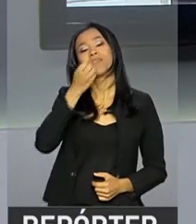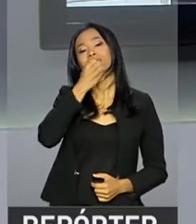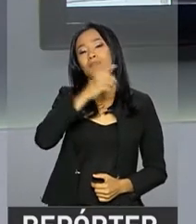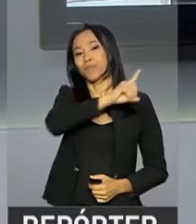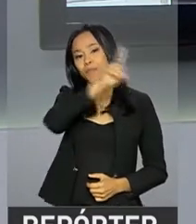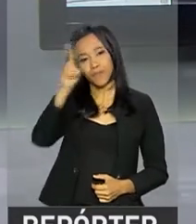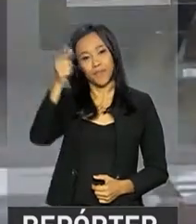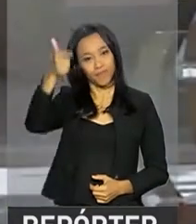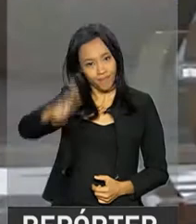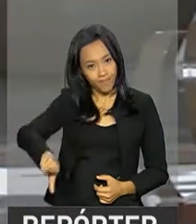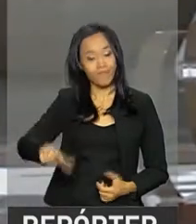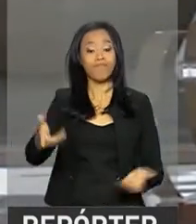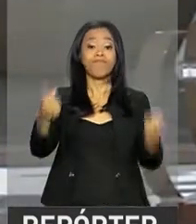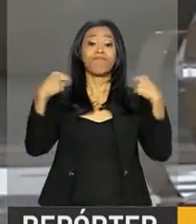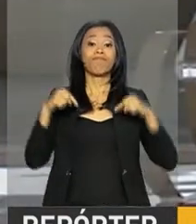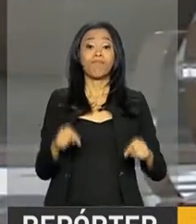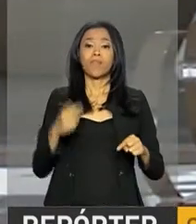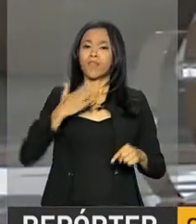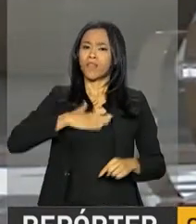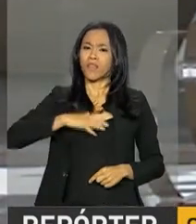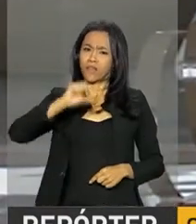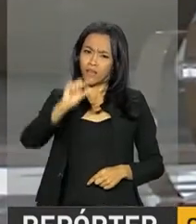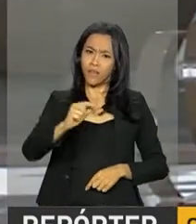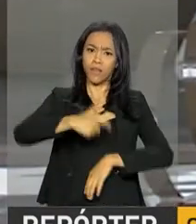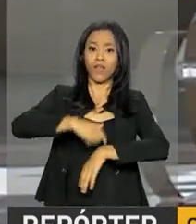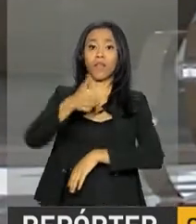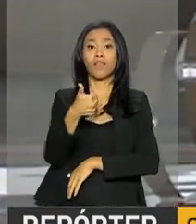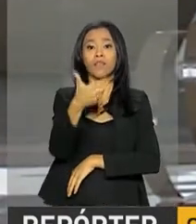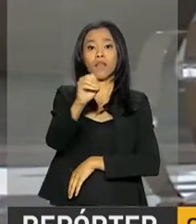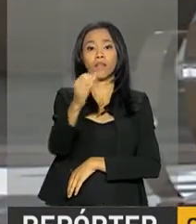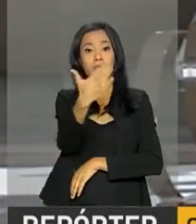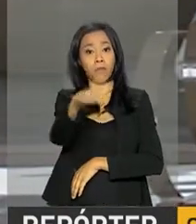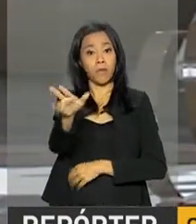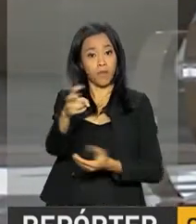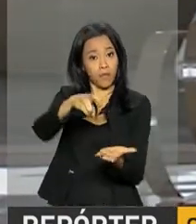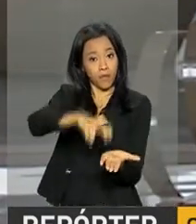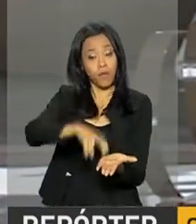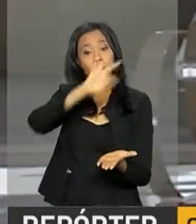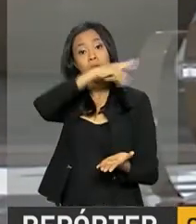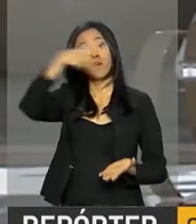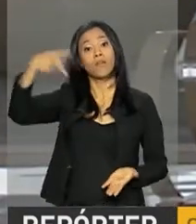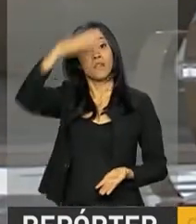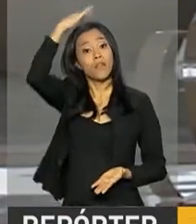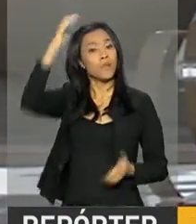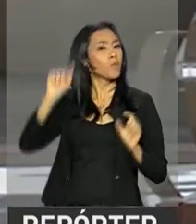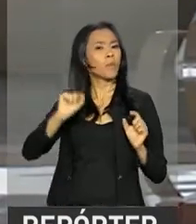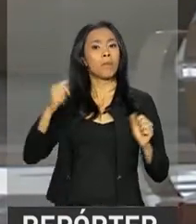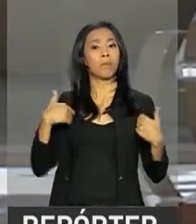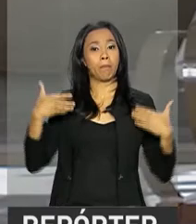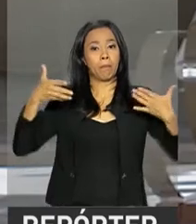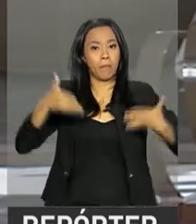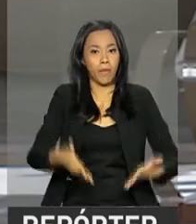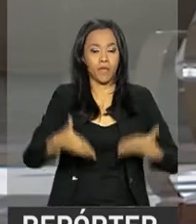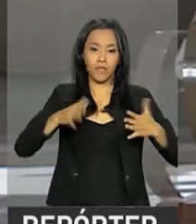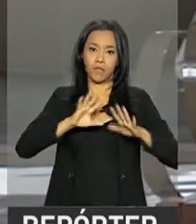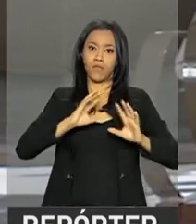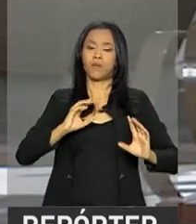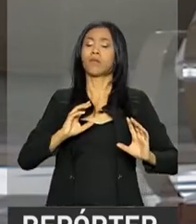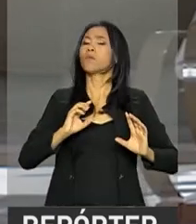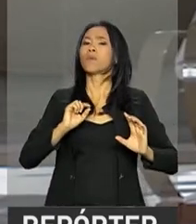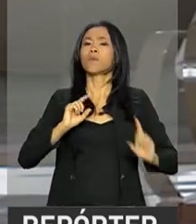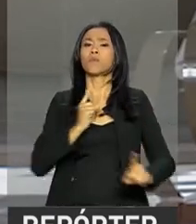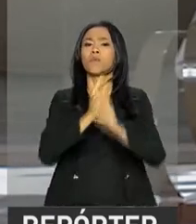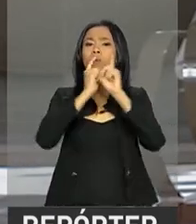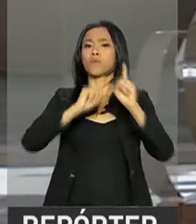bom dia novamente. Olha, logo mais às 10h30 da manhã, o presidente Michel Temer participa da cerimônia de